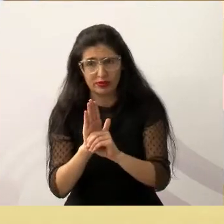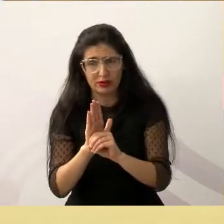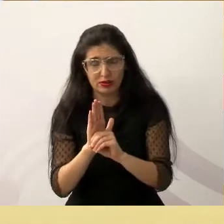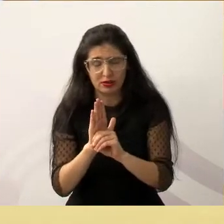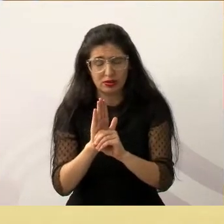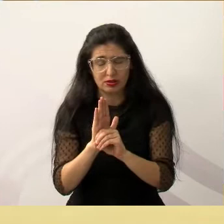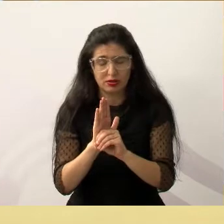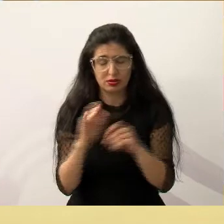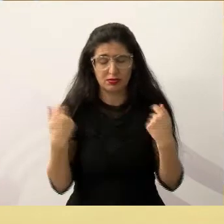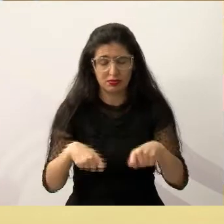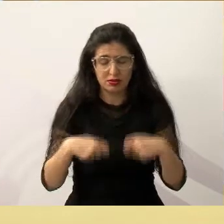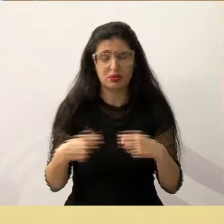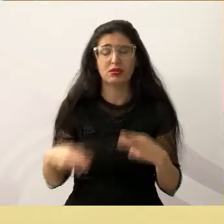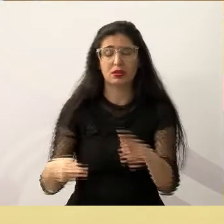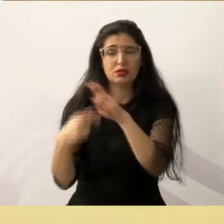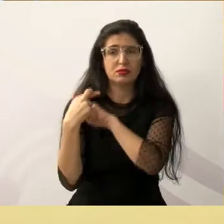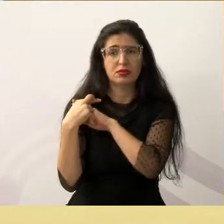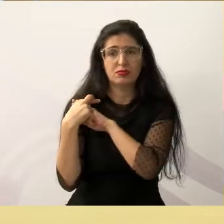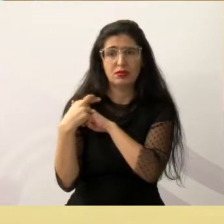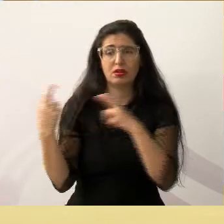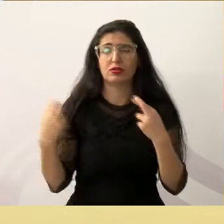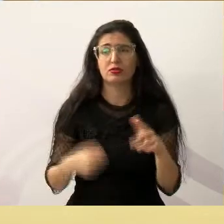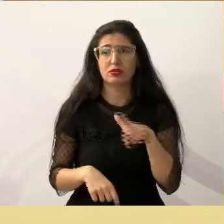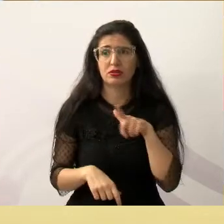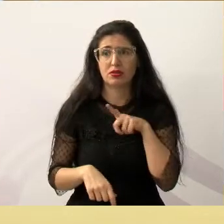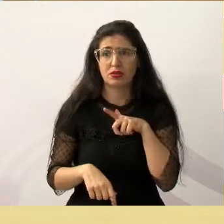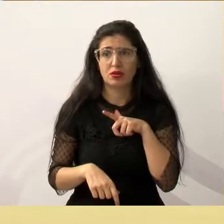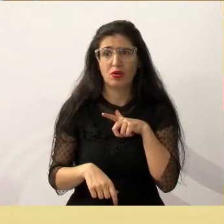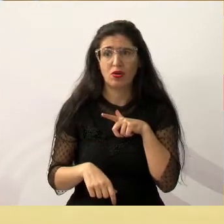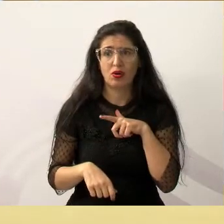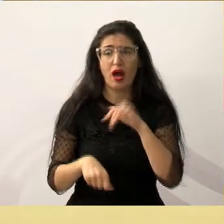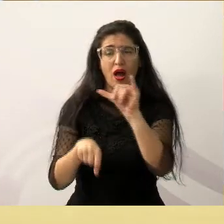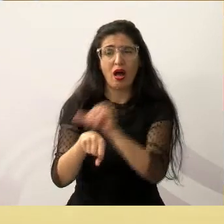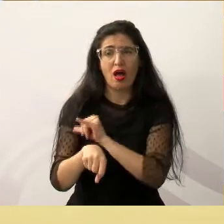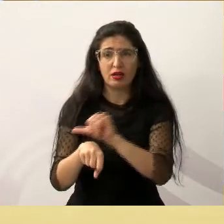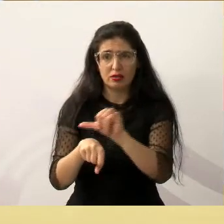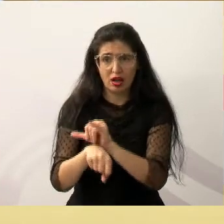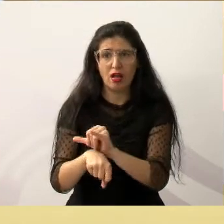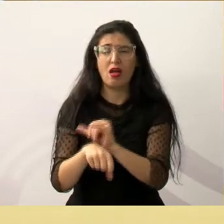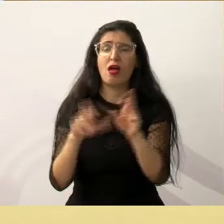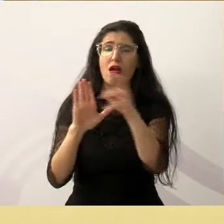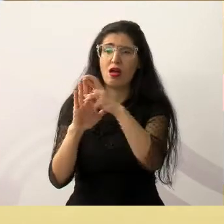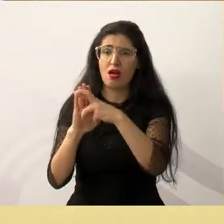a consciência e a responsabilidade, coloca as medidas